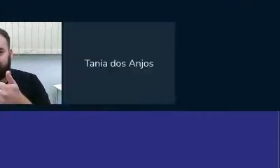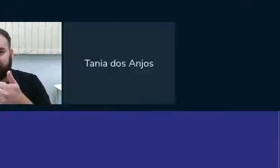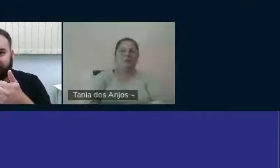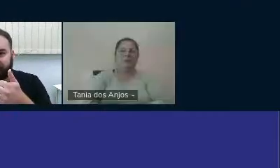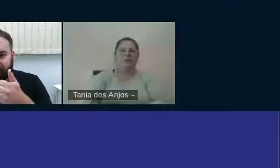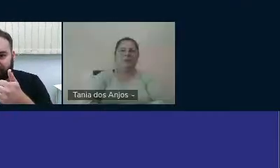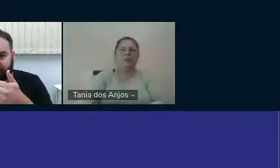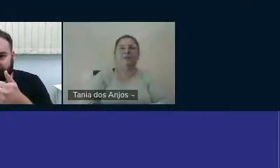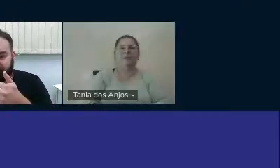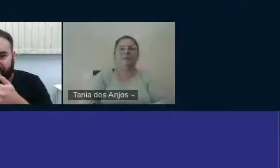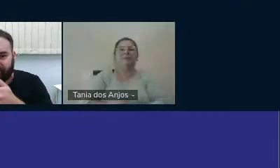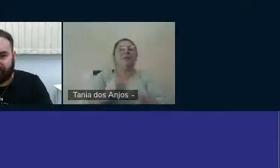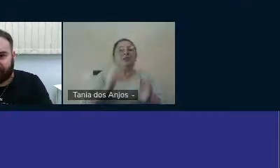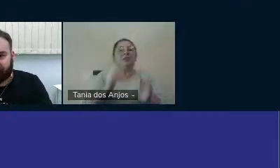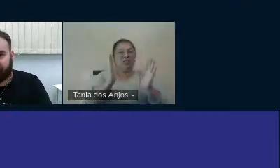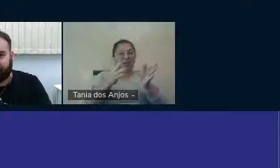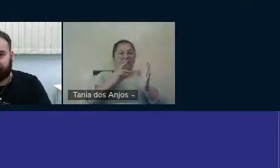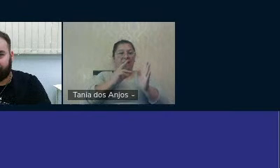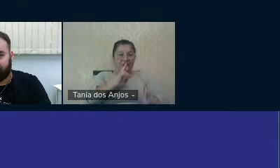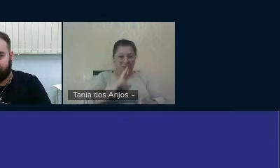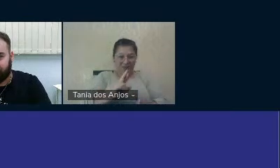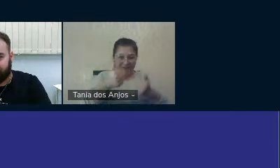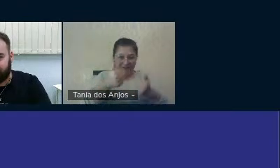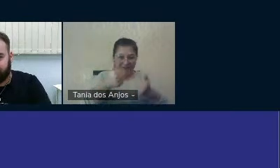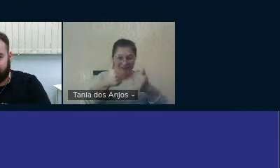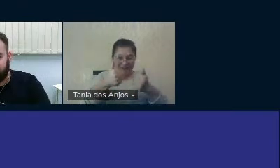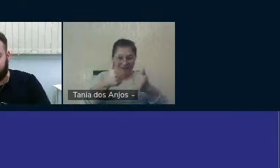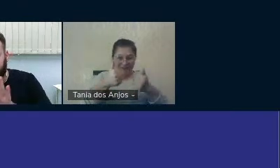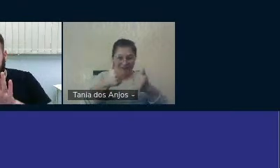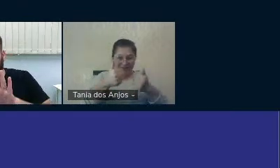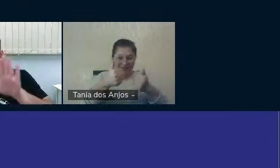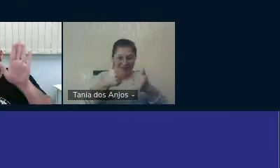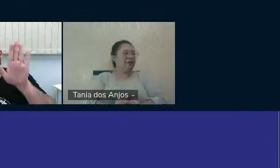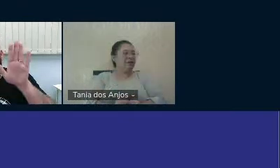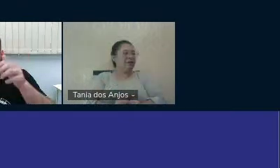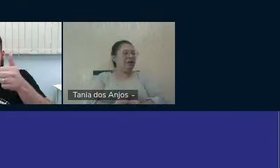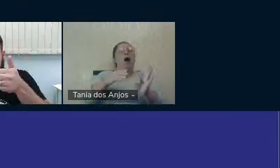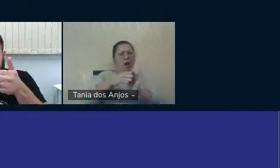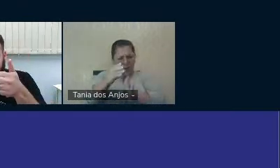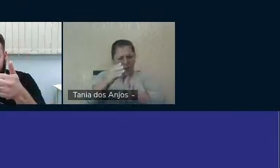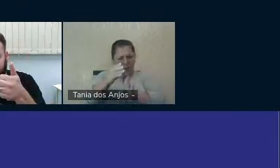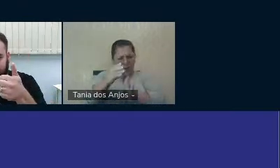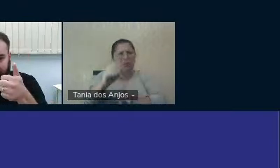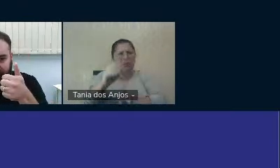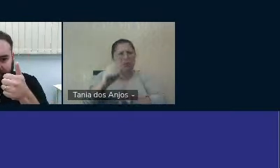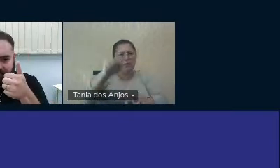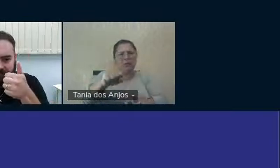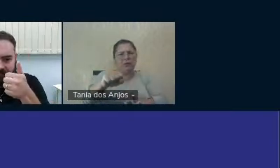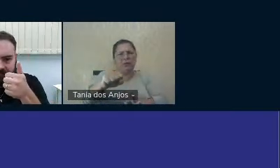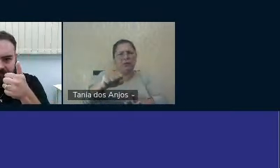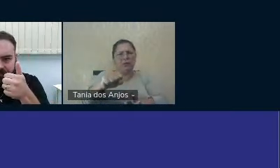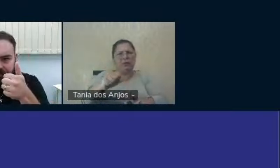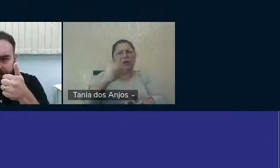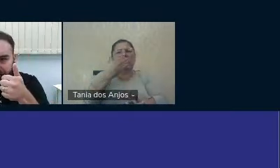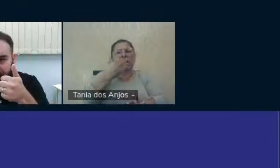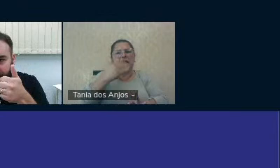Respondi, então, tá ali. Eu aconselho, sim, que a literatura surda seja escrita para crianças ouvintes também, tá?